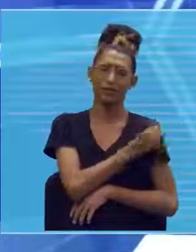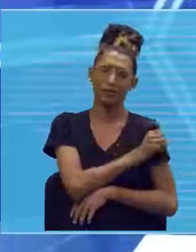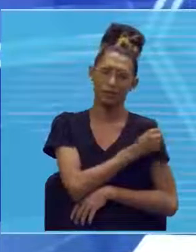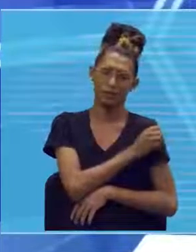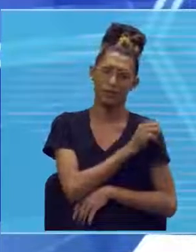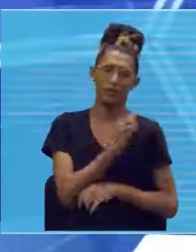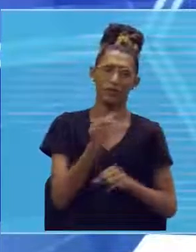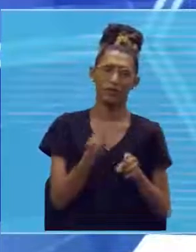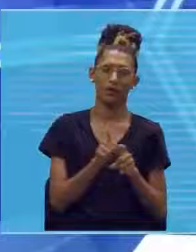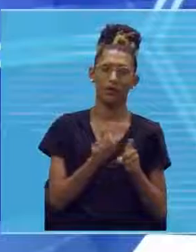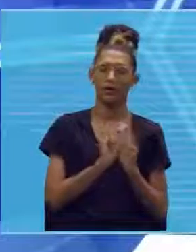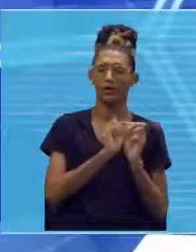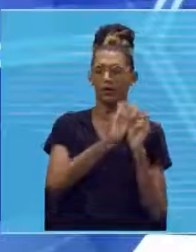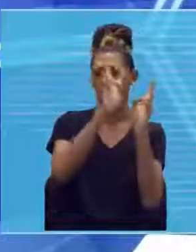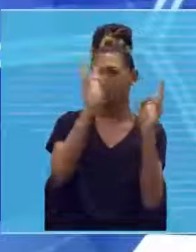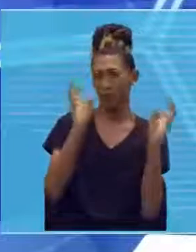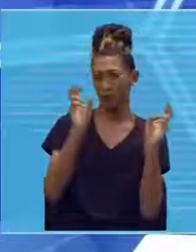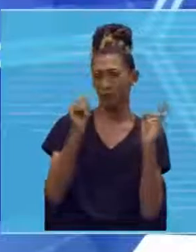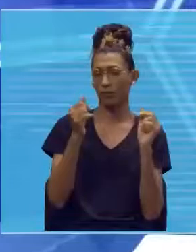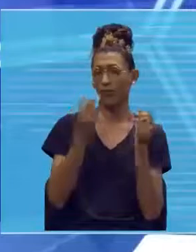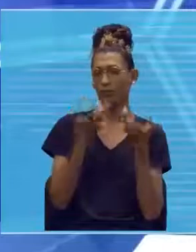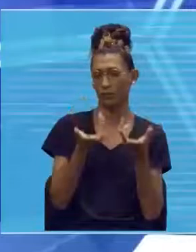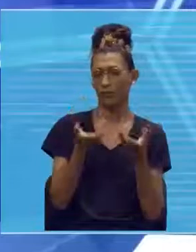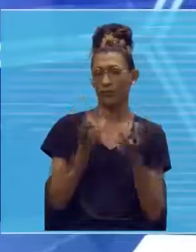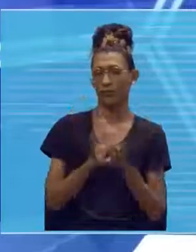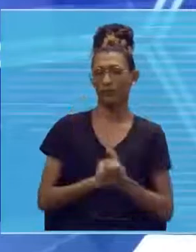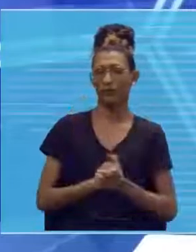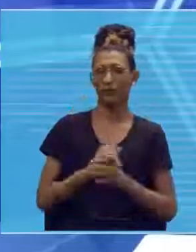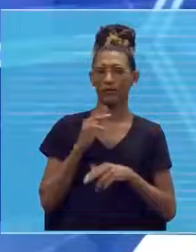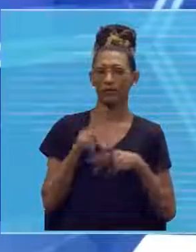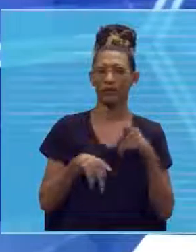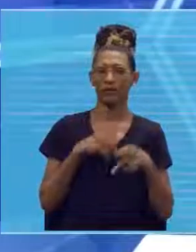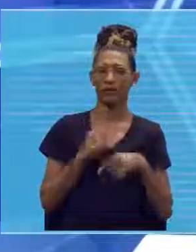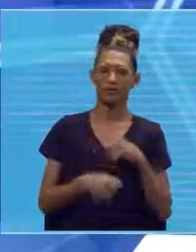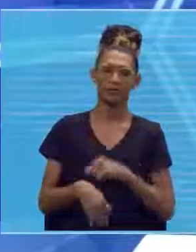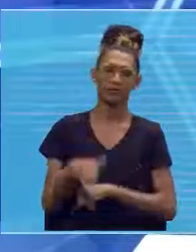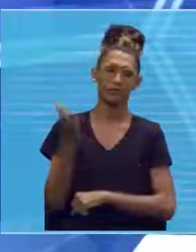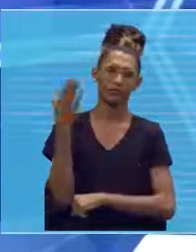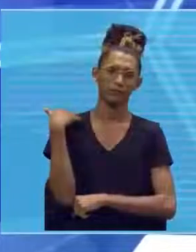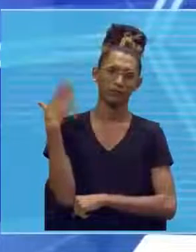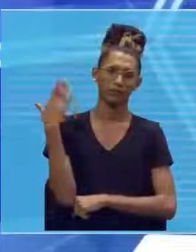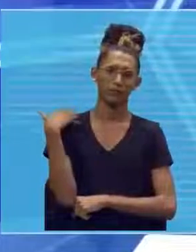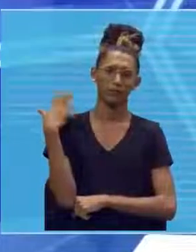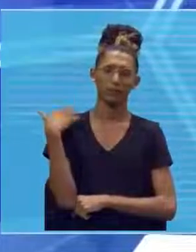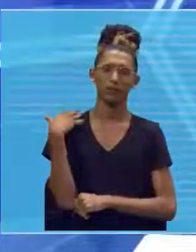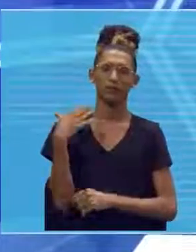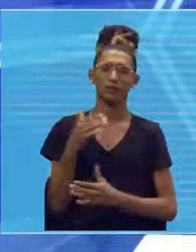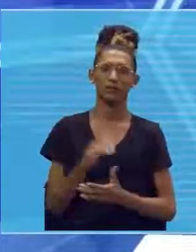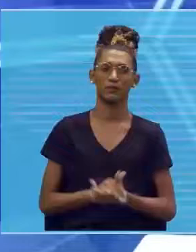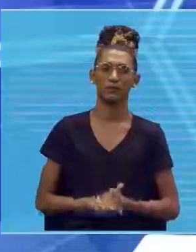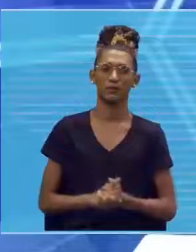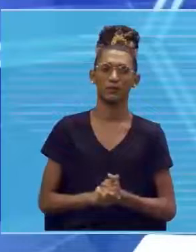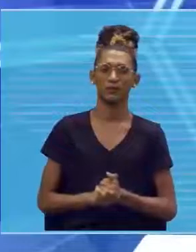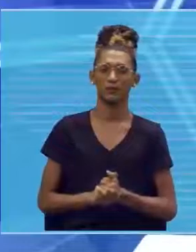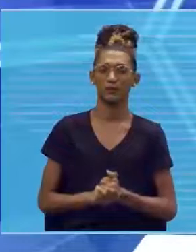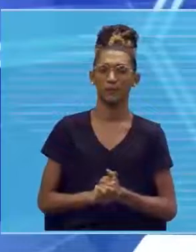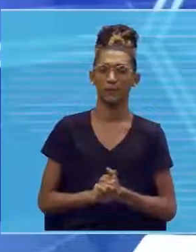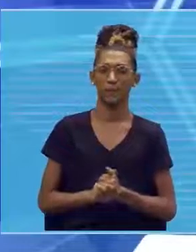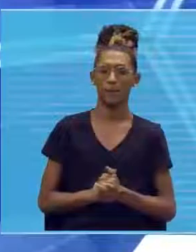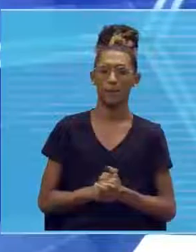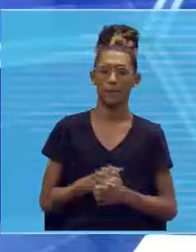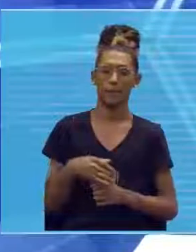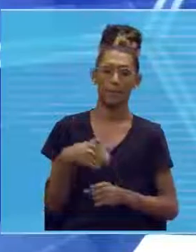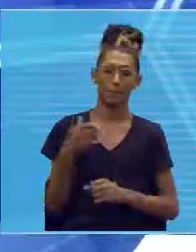oitavo ano sobre isso e Esses povos antes de se der né antes desse como é que eu posso